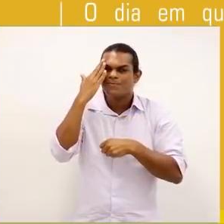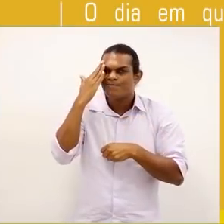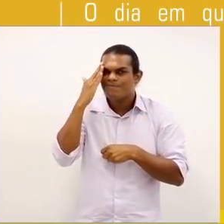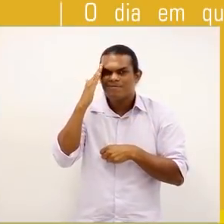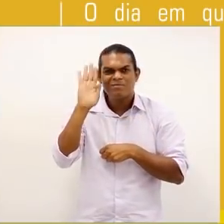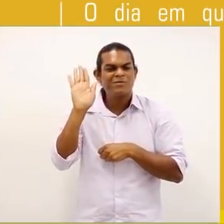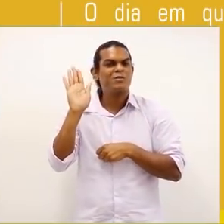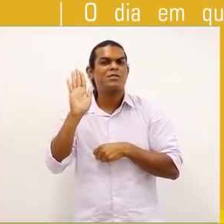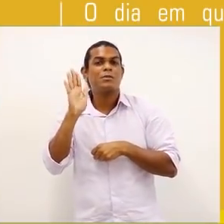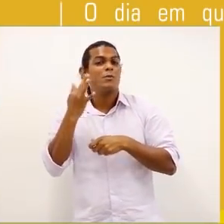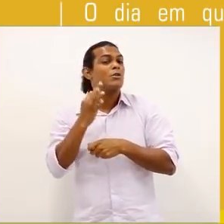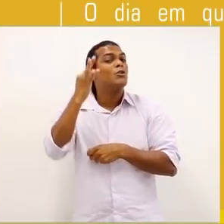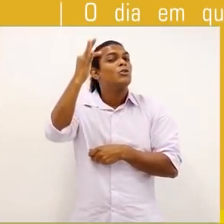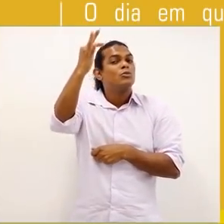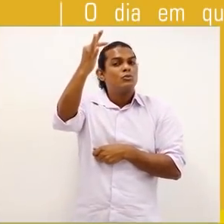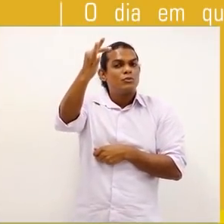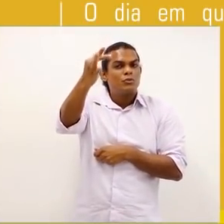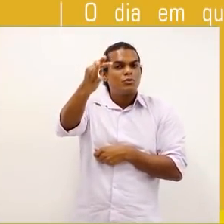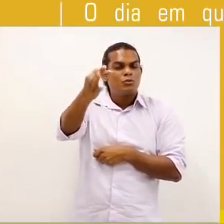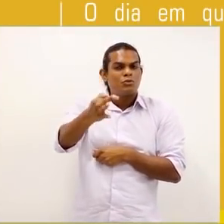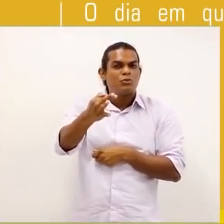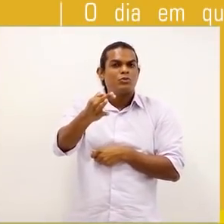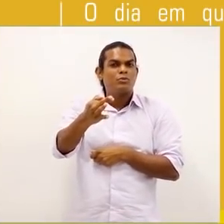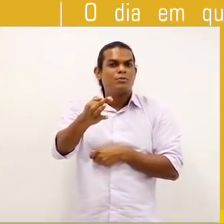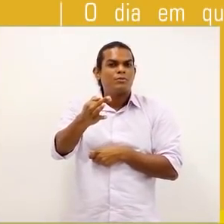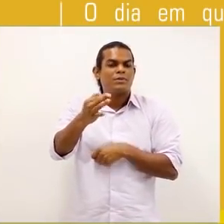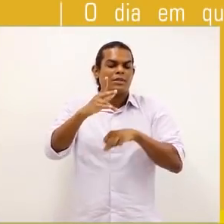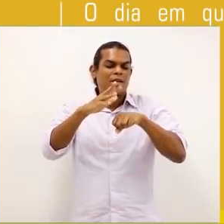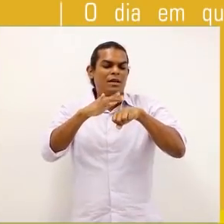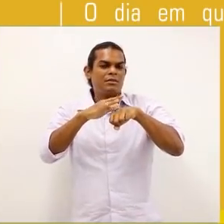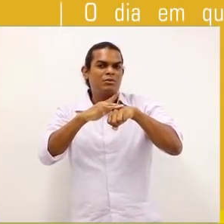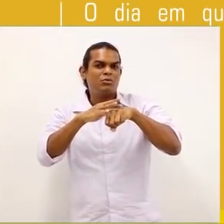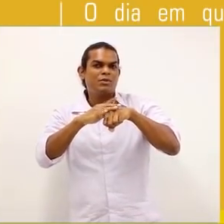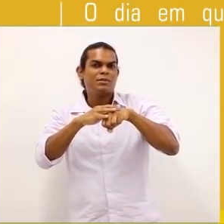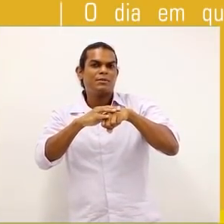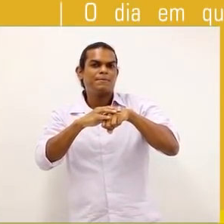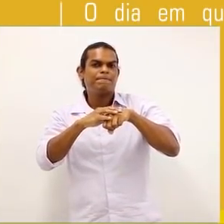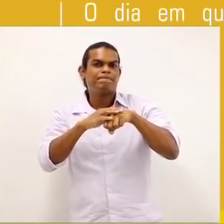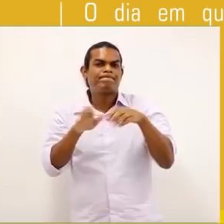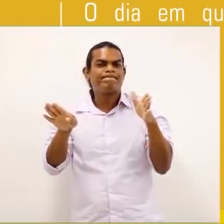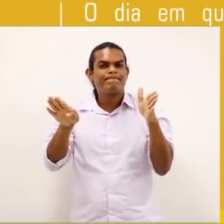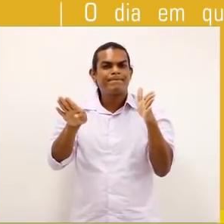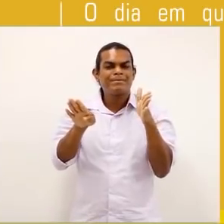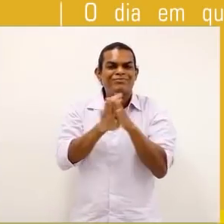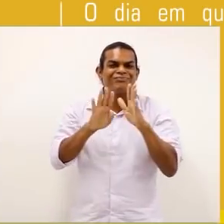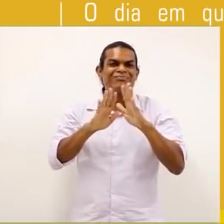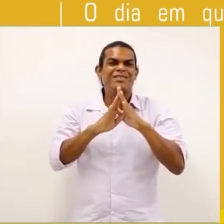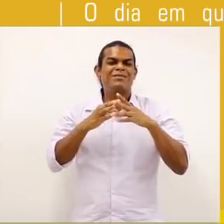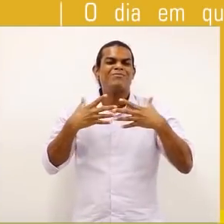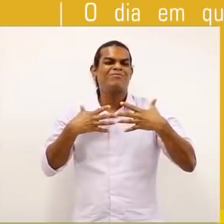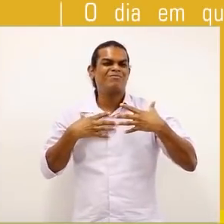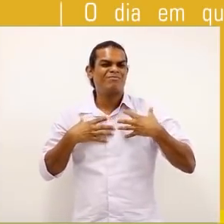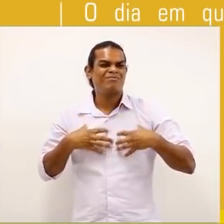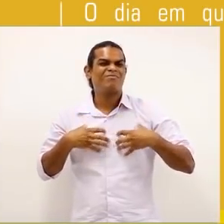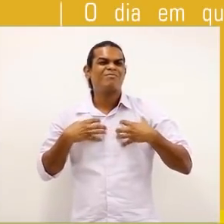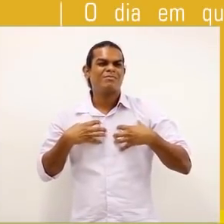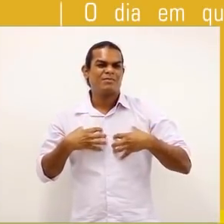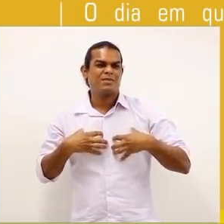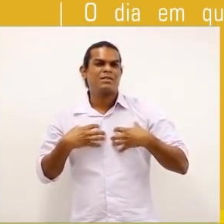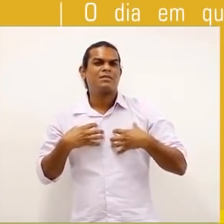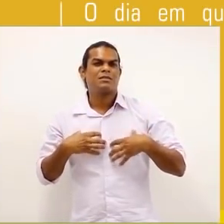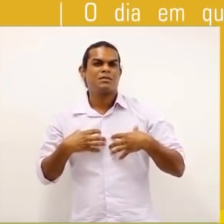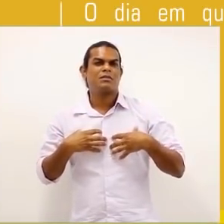tá? Que não foi efetivamente o dia do acidente. O dia do acidente é exatamente aquele, aconteceu incapacidade para o trabalho, o